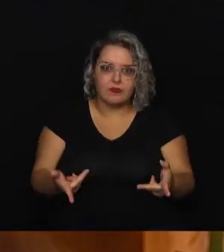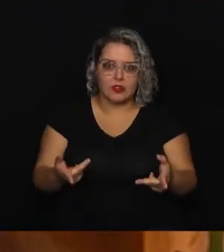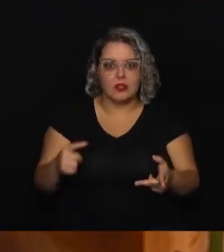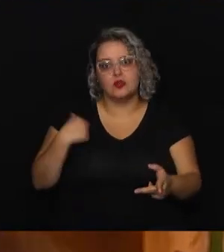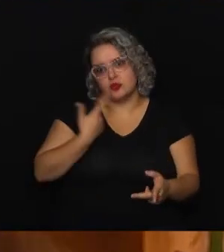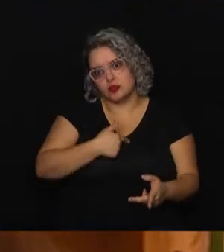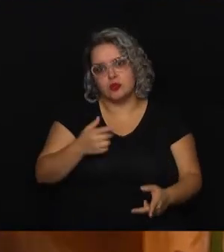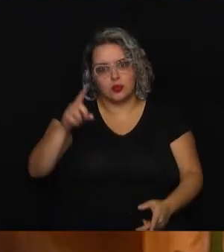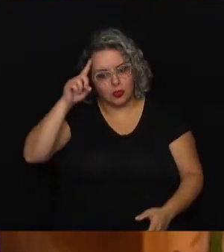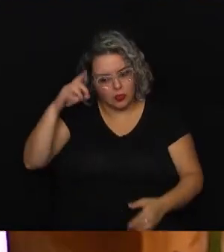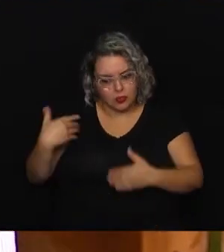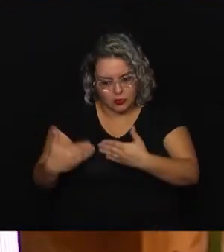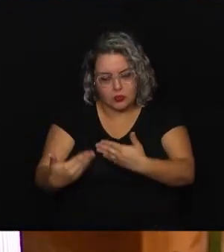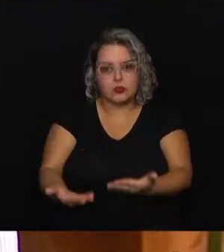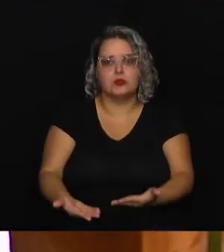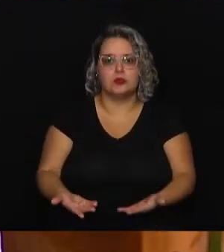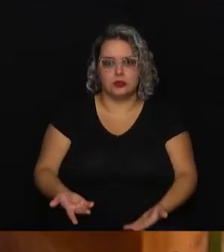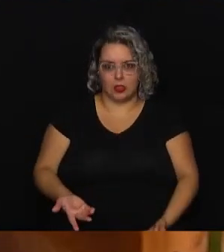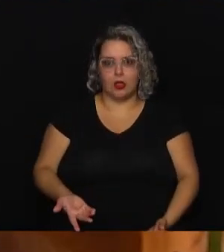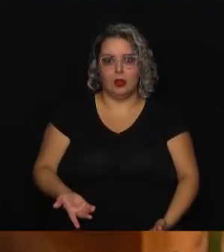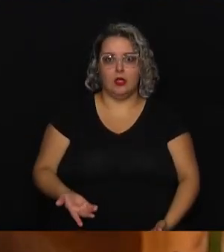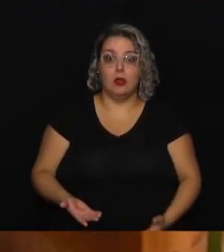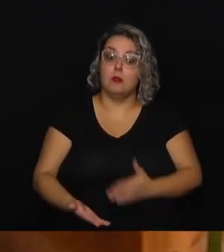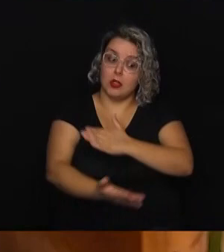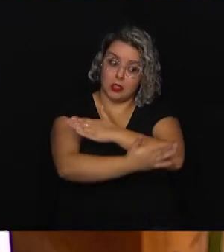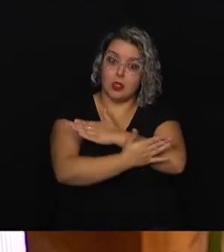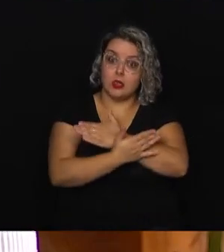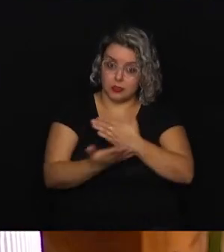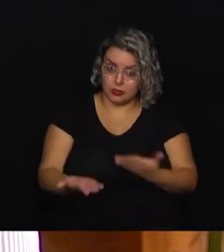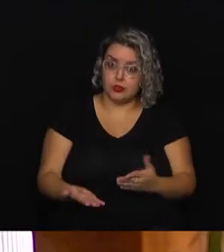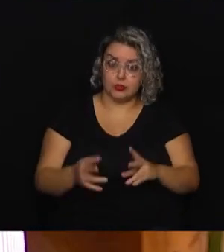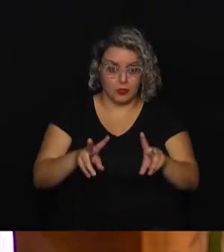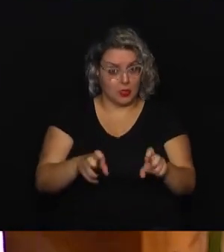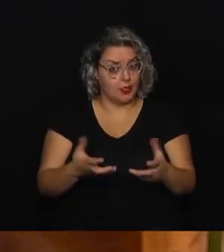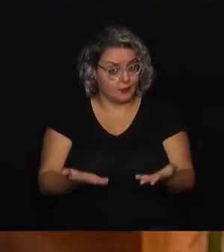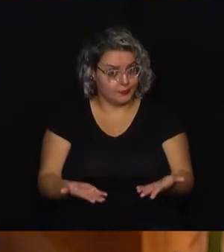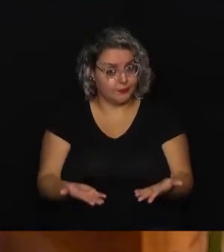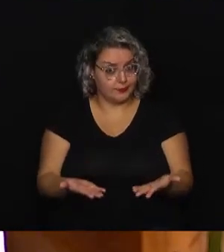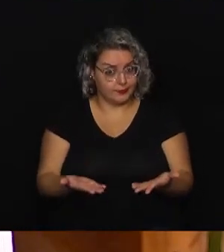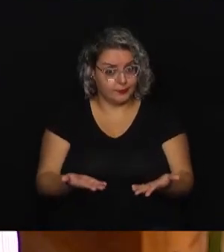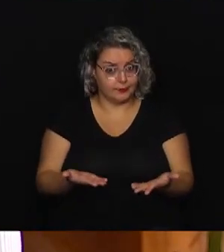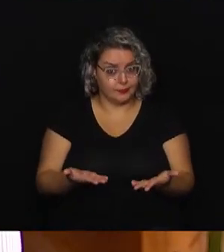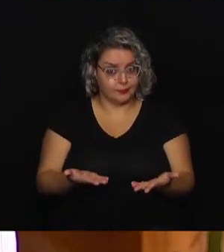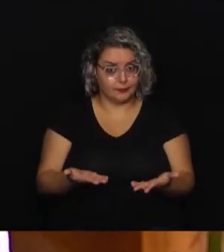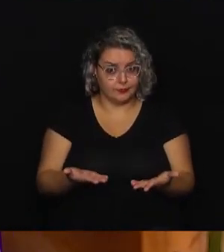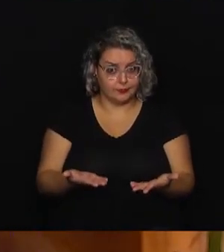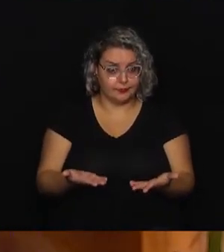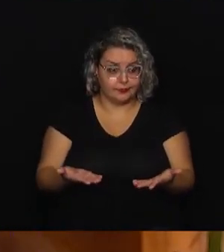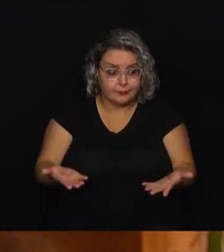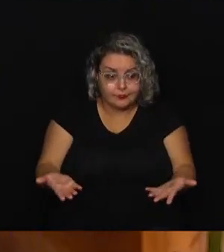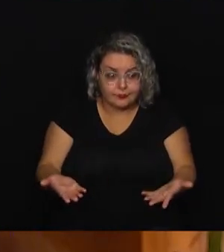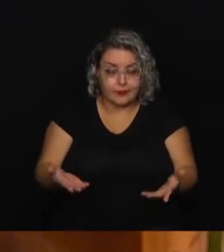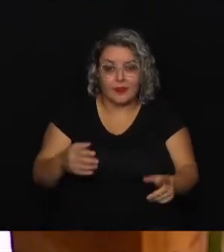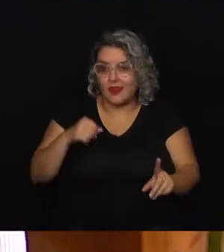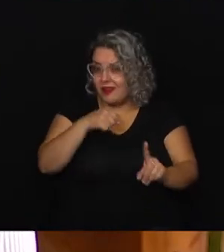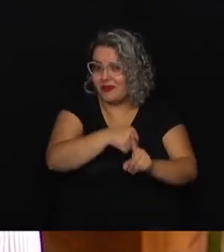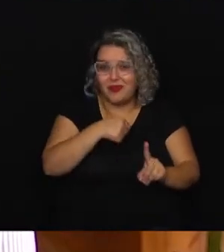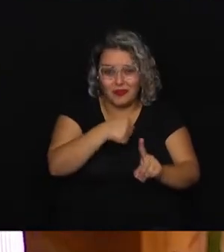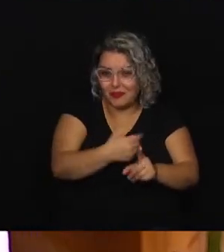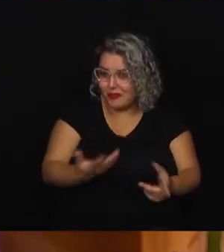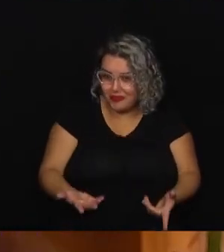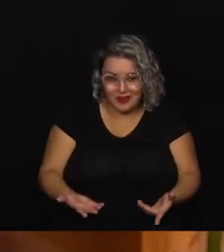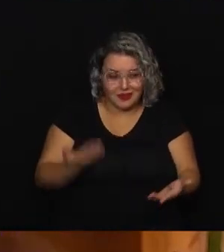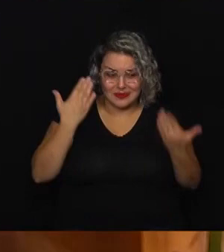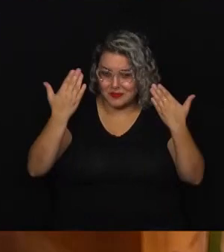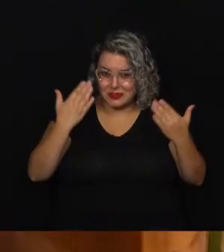não são do seu círculo familiar, para poder te auxiliar nessa questão tão, assim, que agride a mulher, e a mulher às vezes